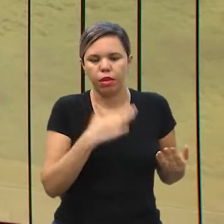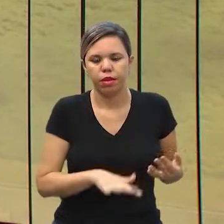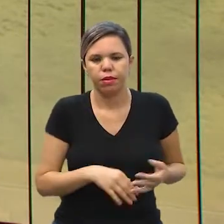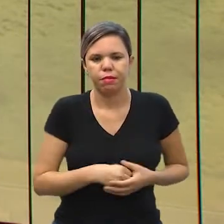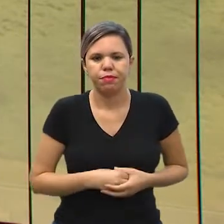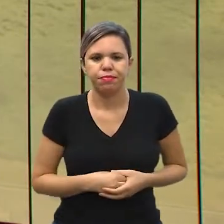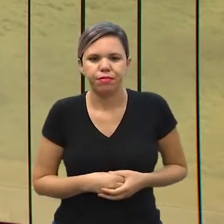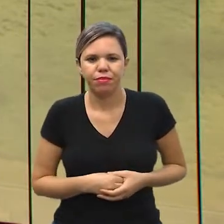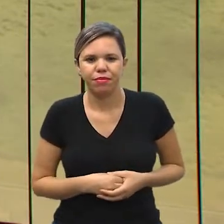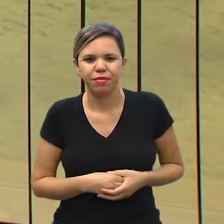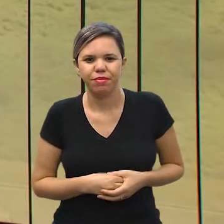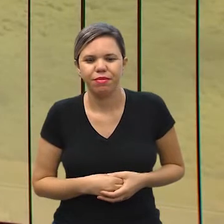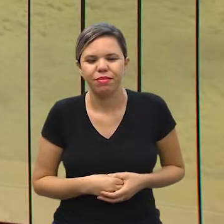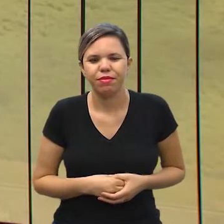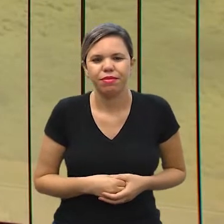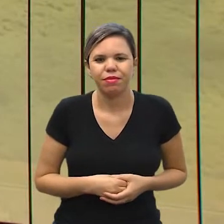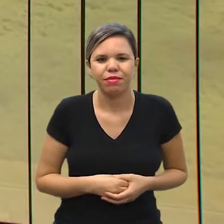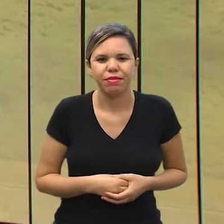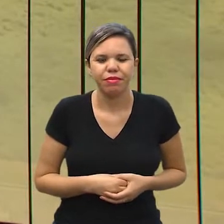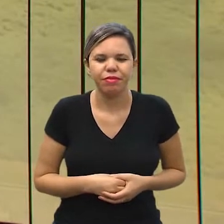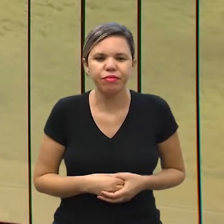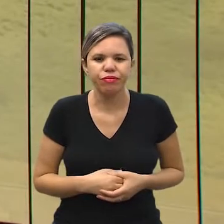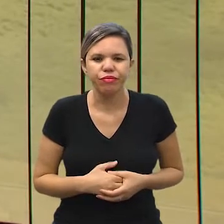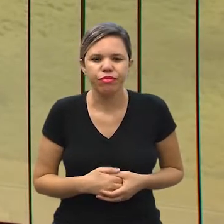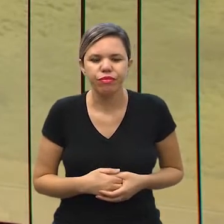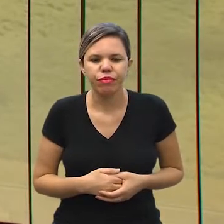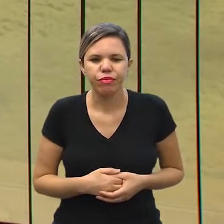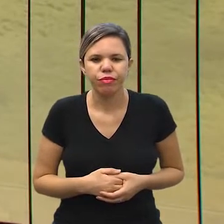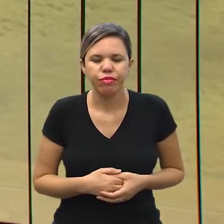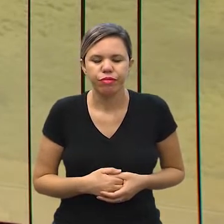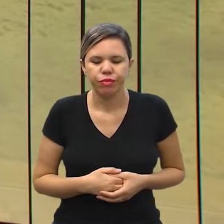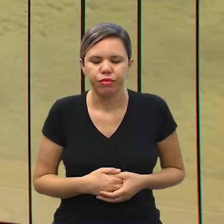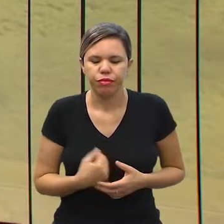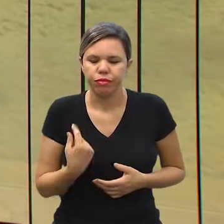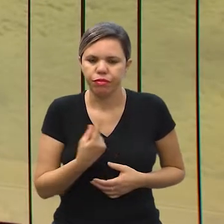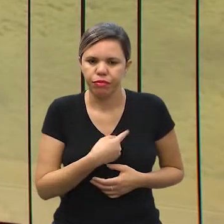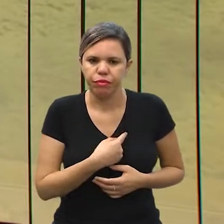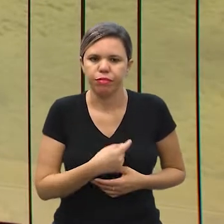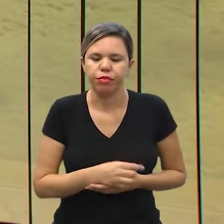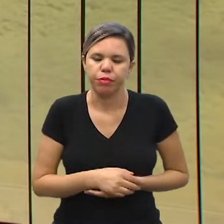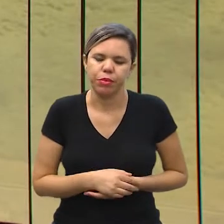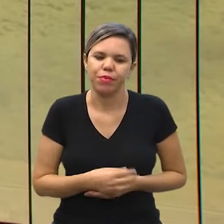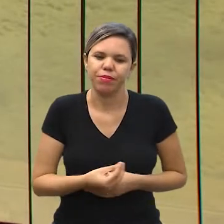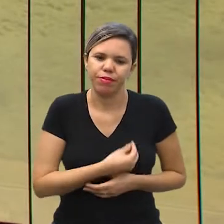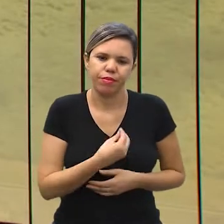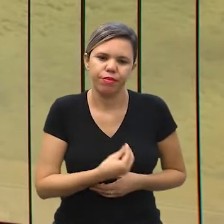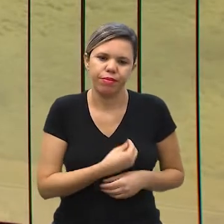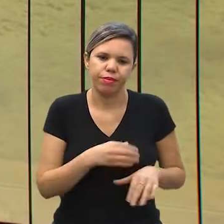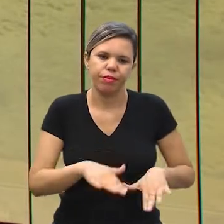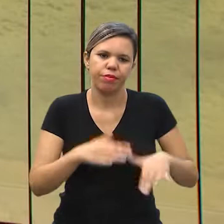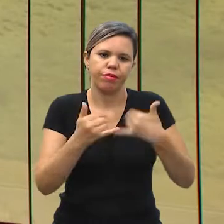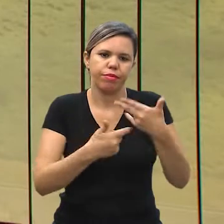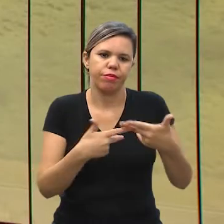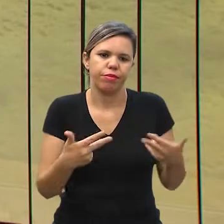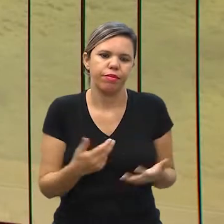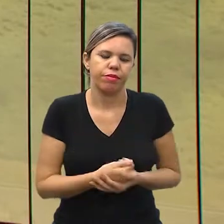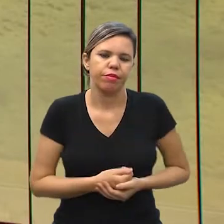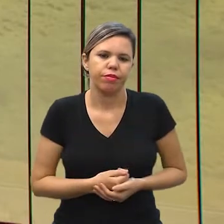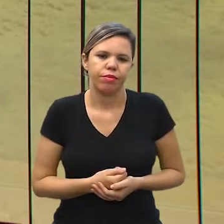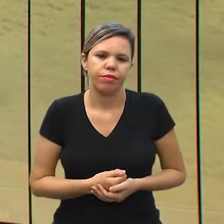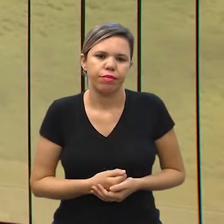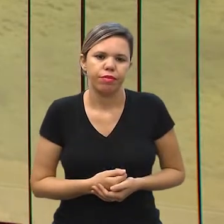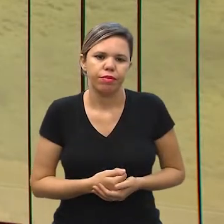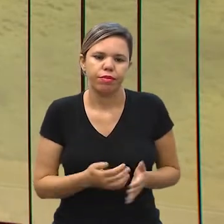criança muita gurizada assim e que a gente a Vivi minha infância aliás